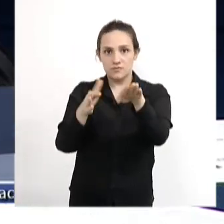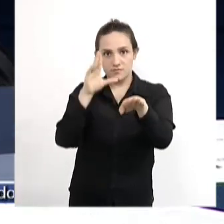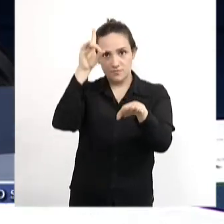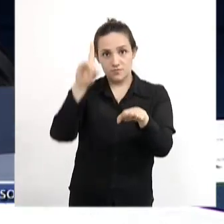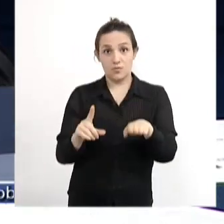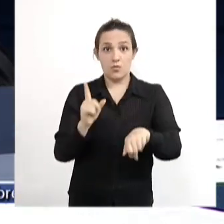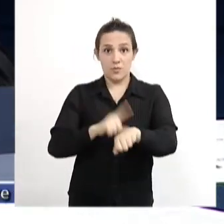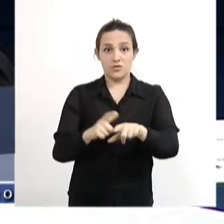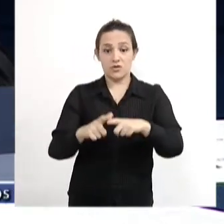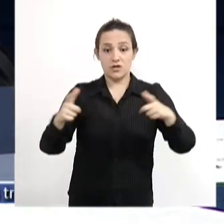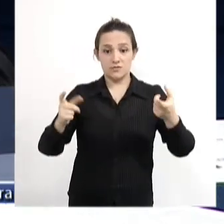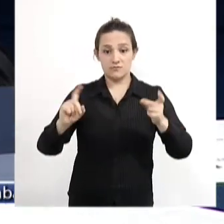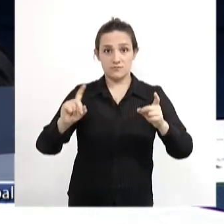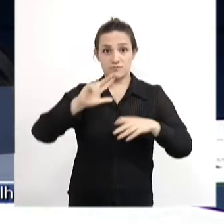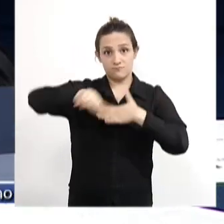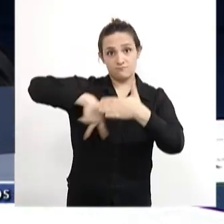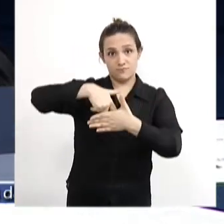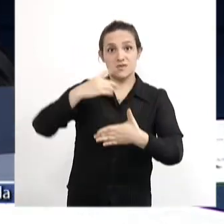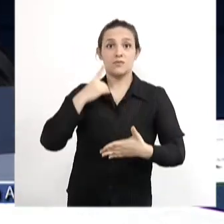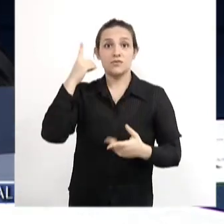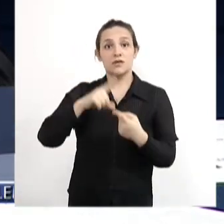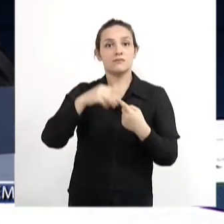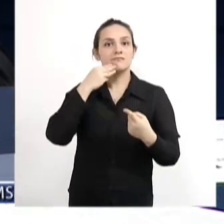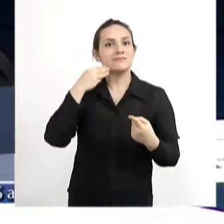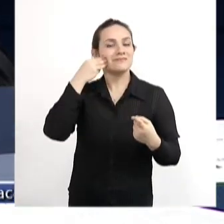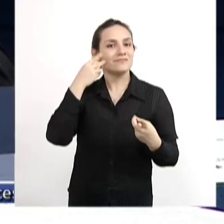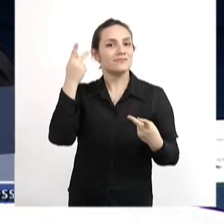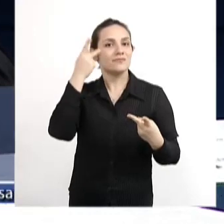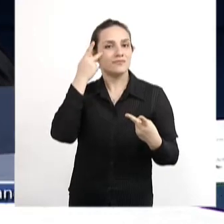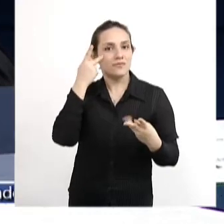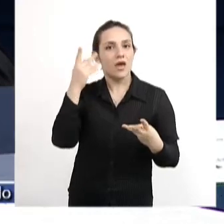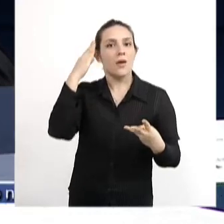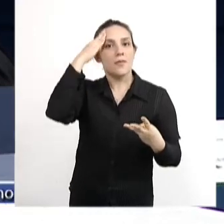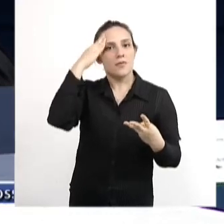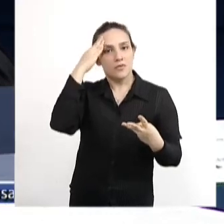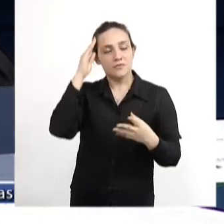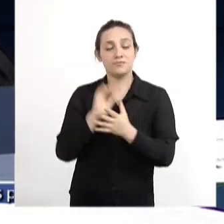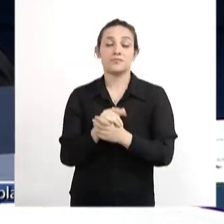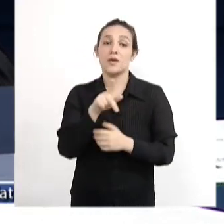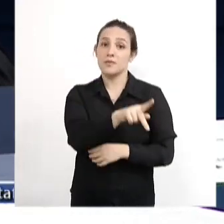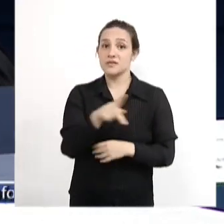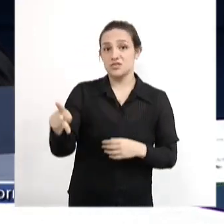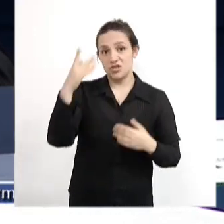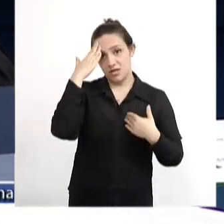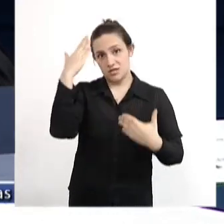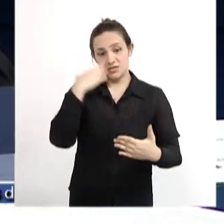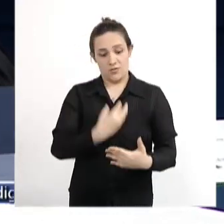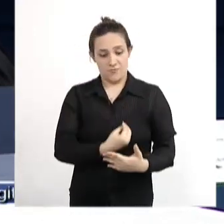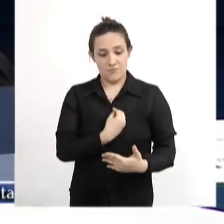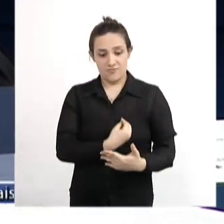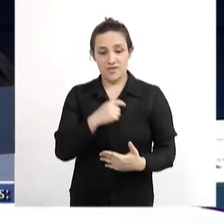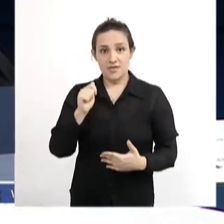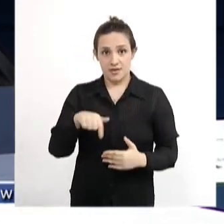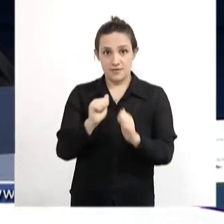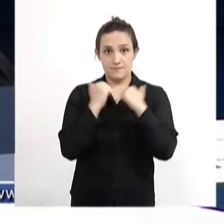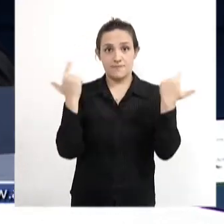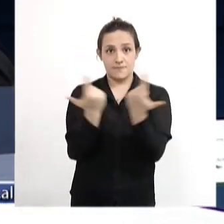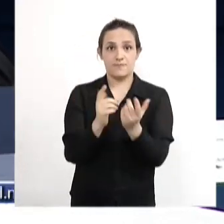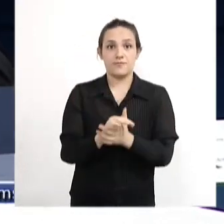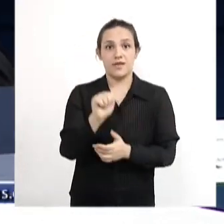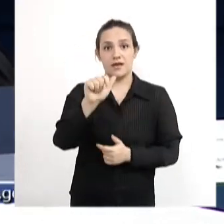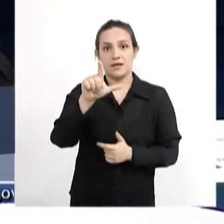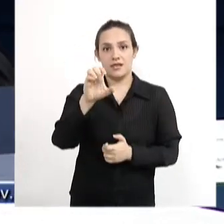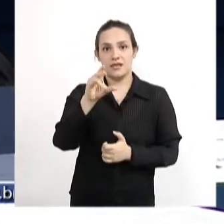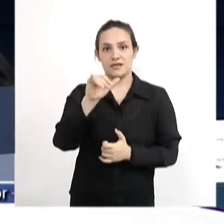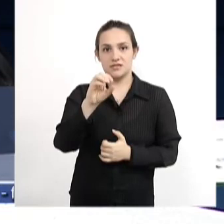Usaram da palavra os deputados Marçal Filho, Pedro Kemp e Barbosinha. O senhor presidente fez o registro das seguintes presenças na casa: Alessio